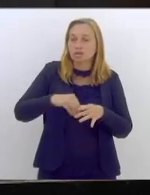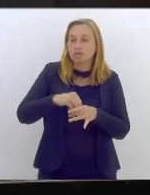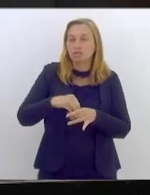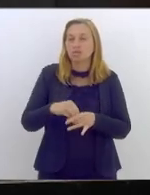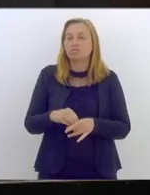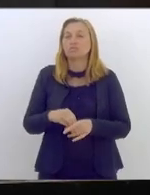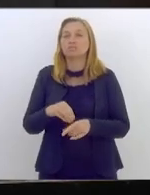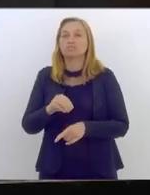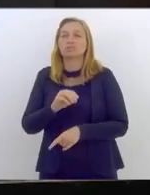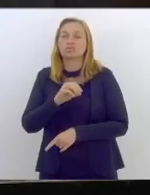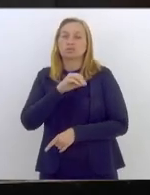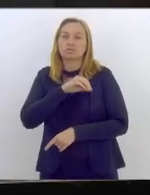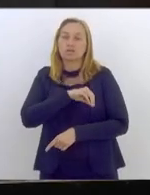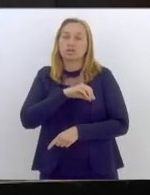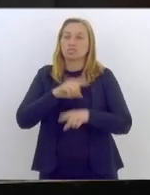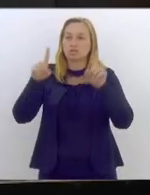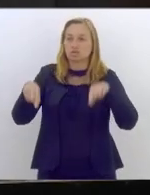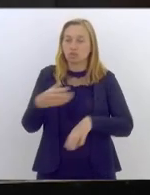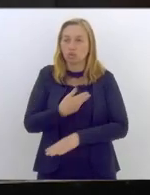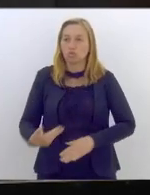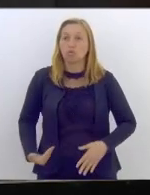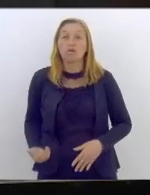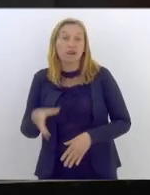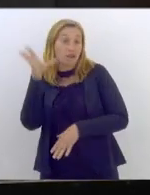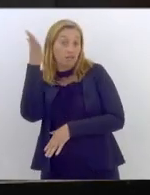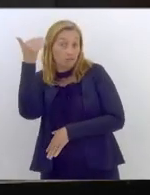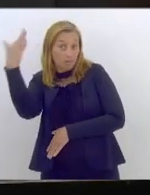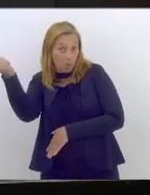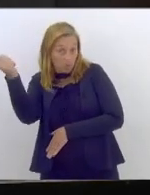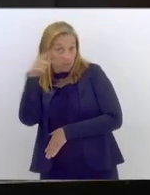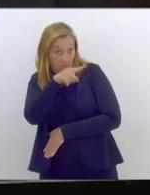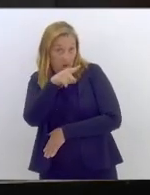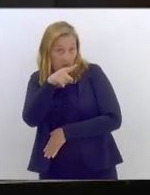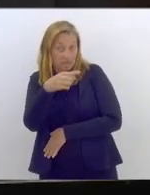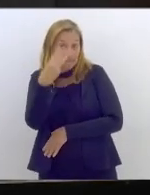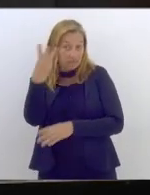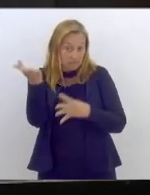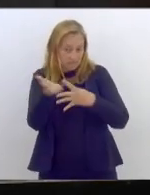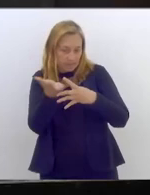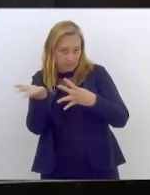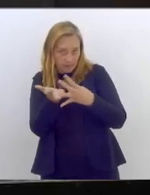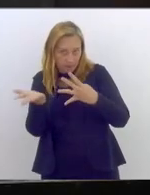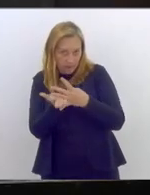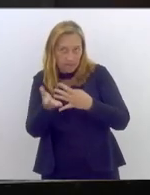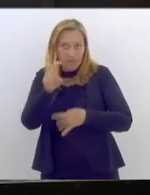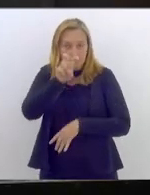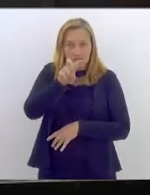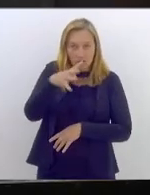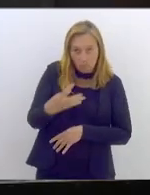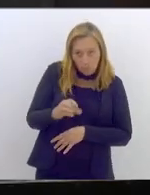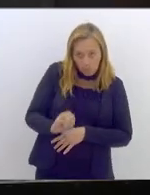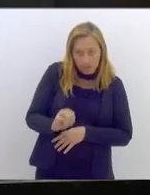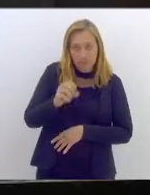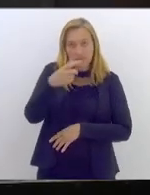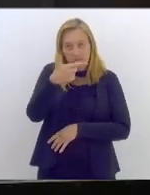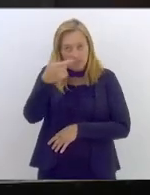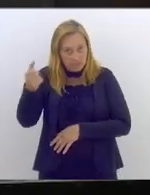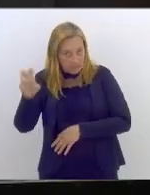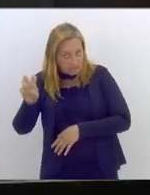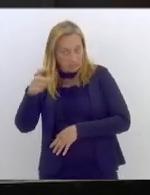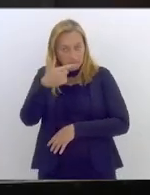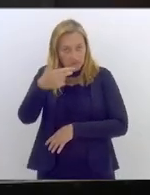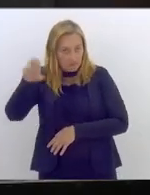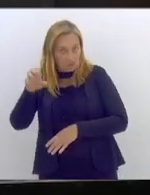servidores públicos, aquela famosa recomposição em três parcelas, 50, 25 e 25,